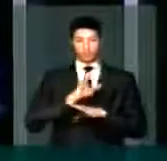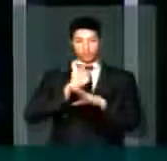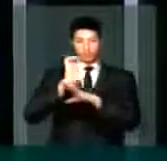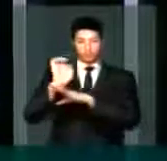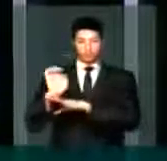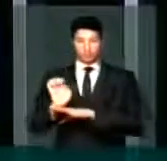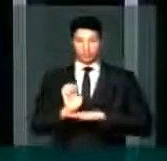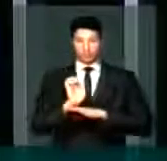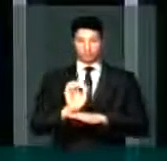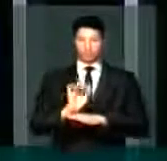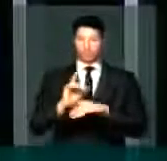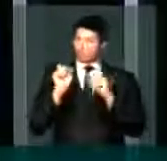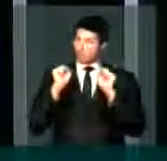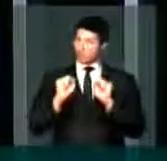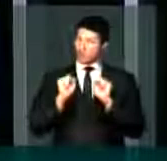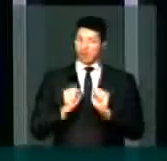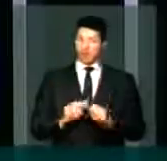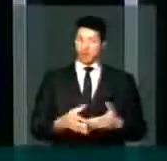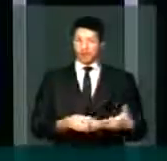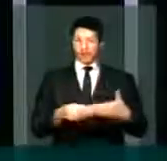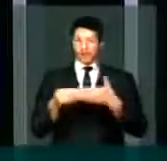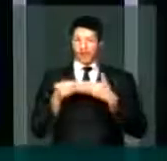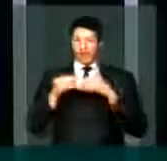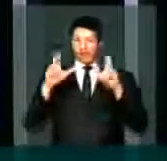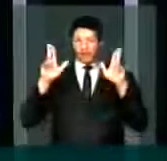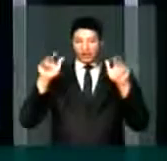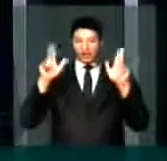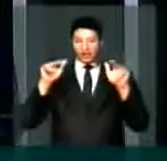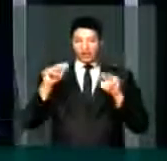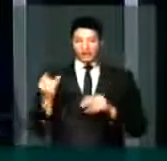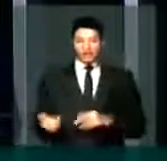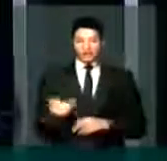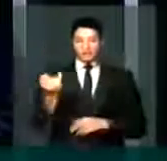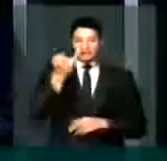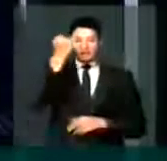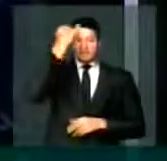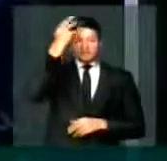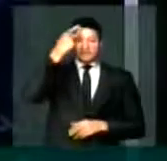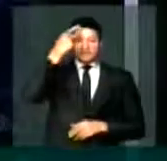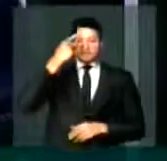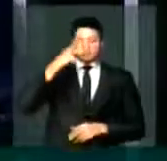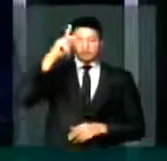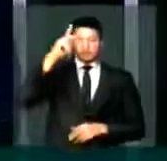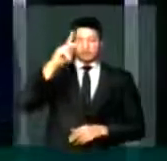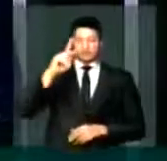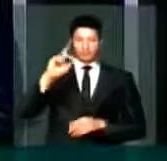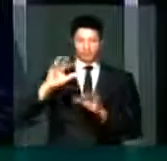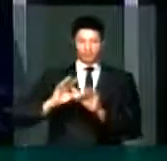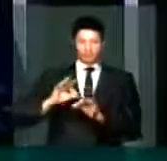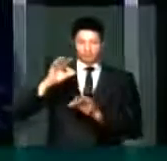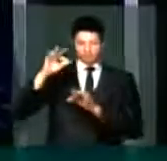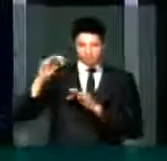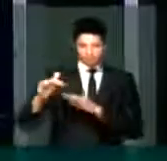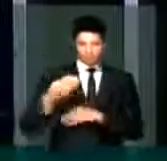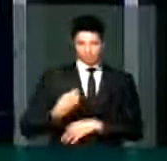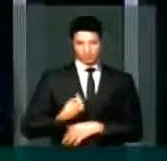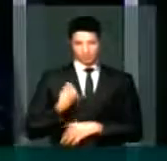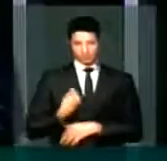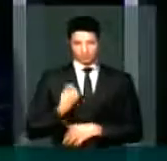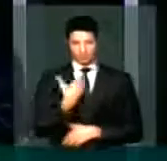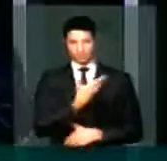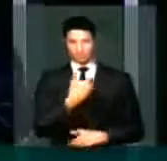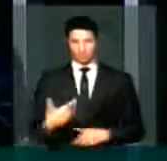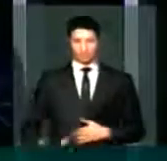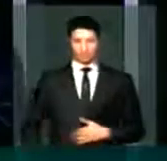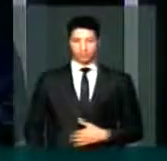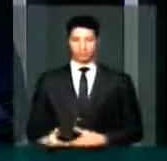estado, podendo trazer temas que são importantes ao longo da minha vida